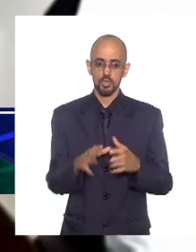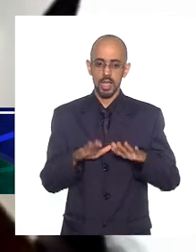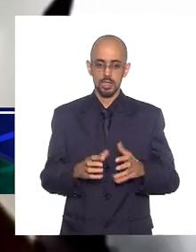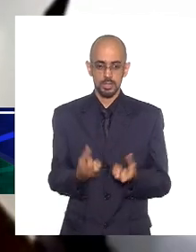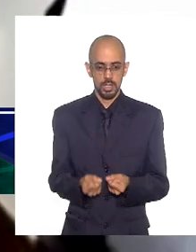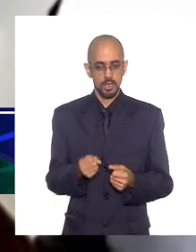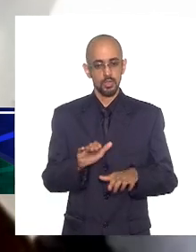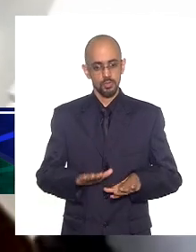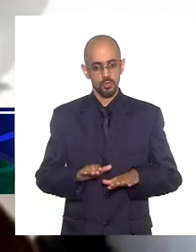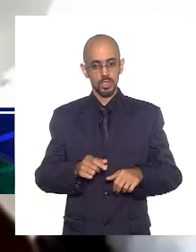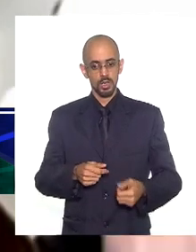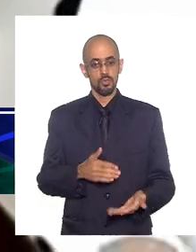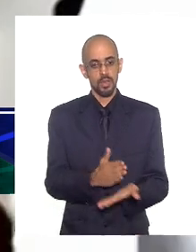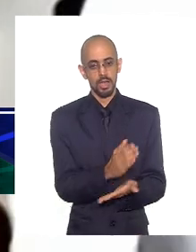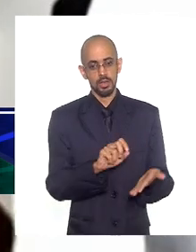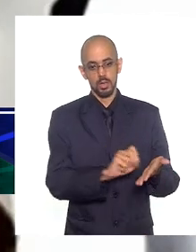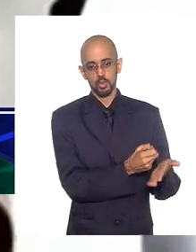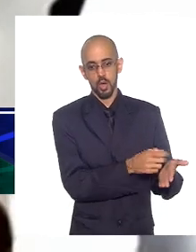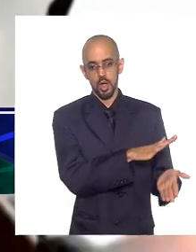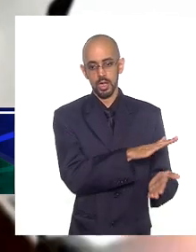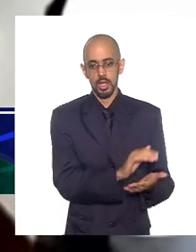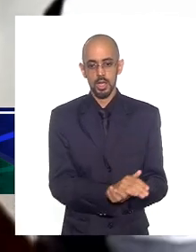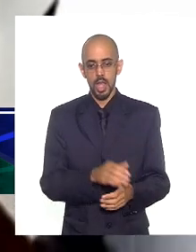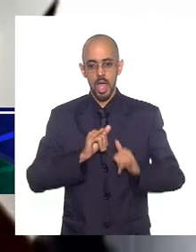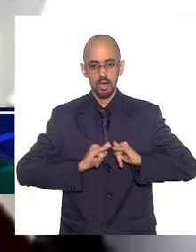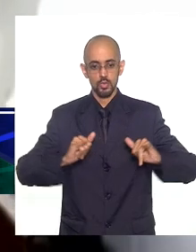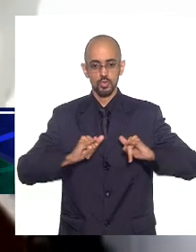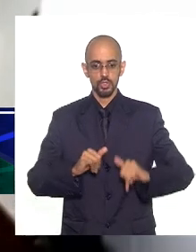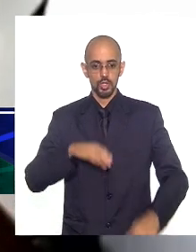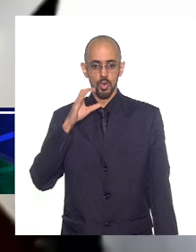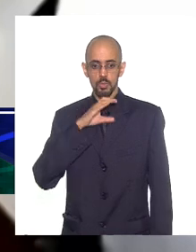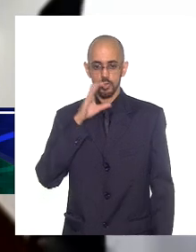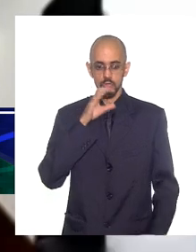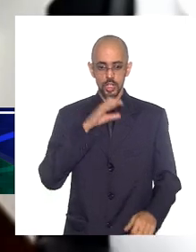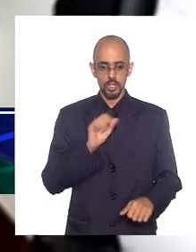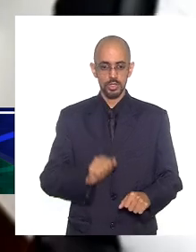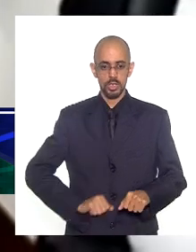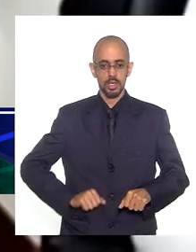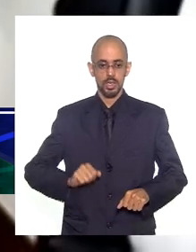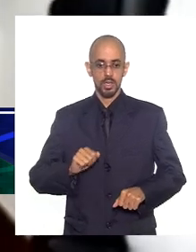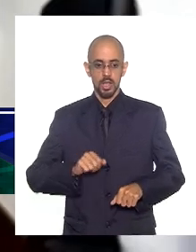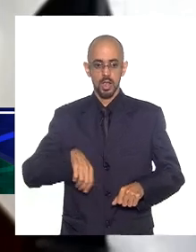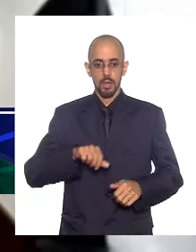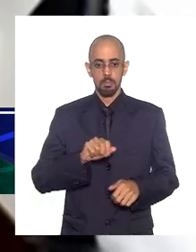vai ao autógrafo. Anuncio, em regime de urgência, em discussão única, projeto de lei